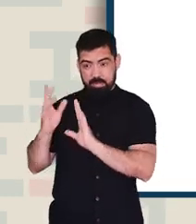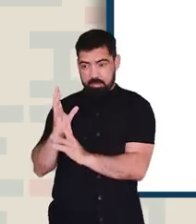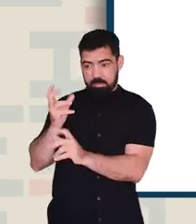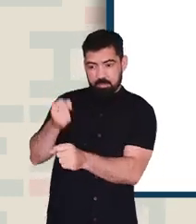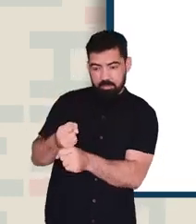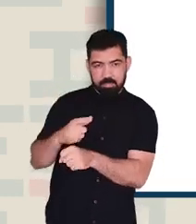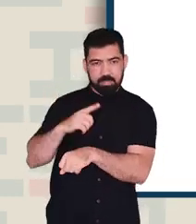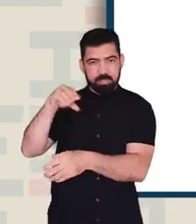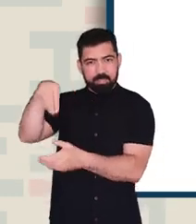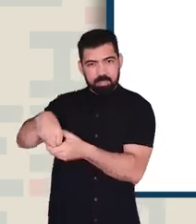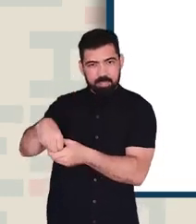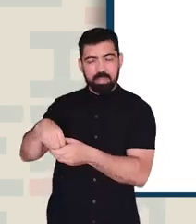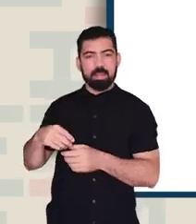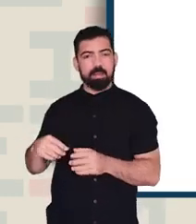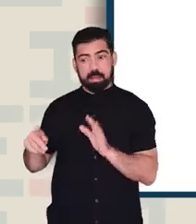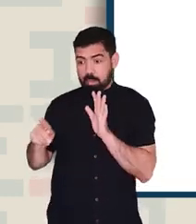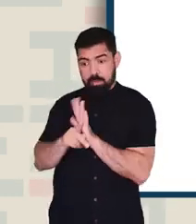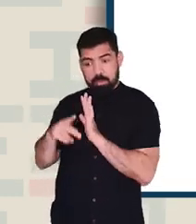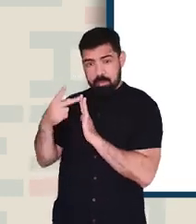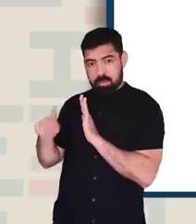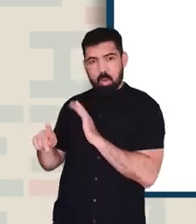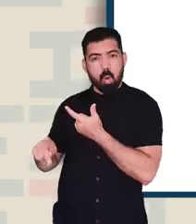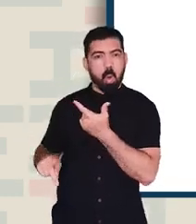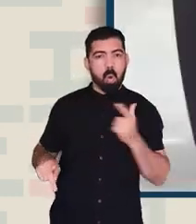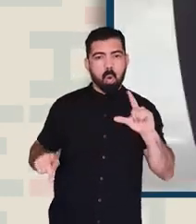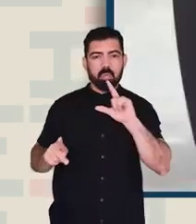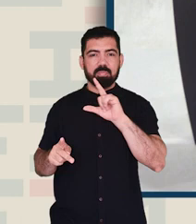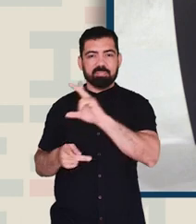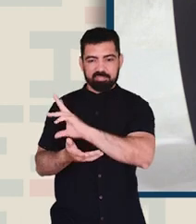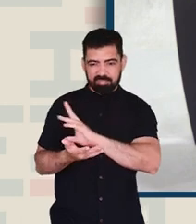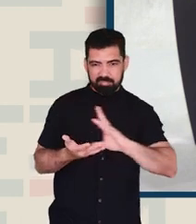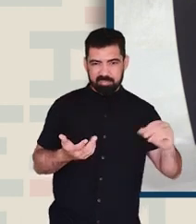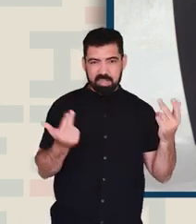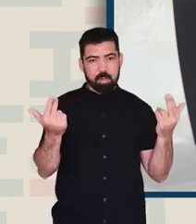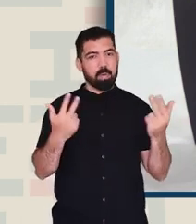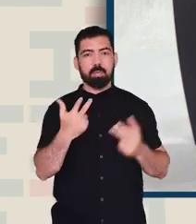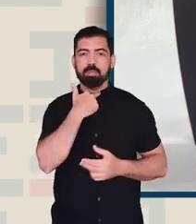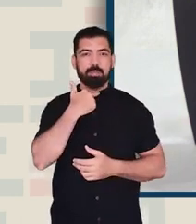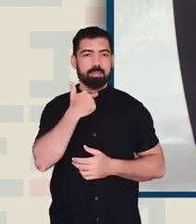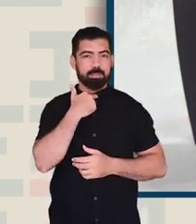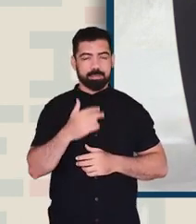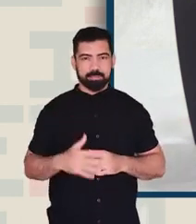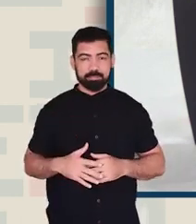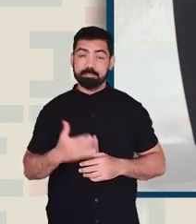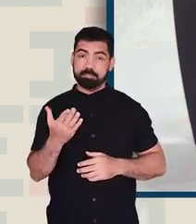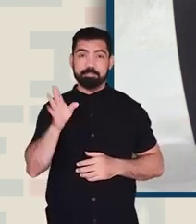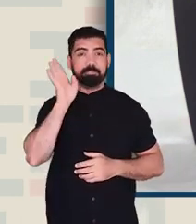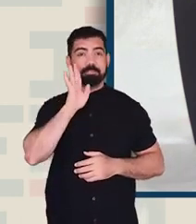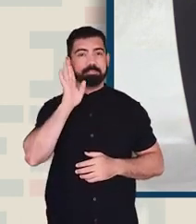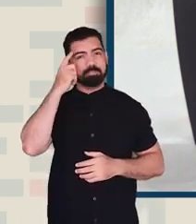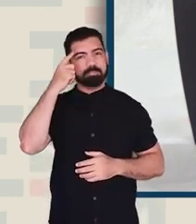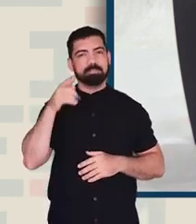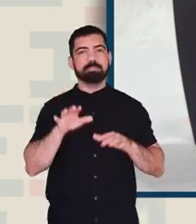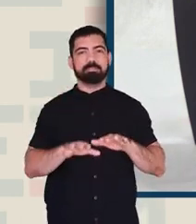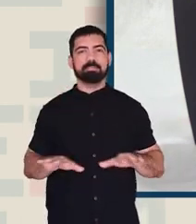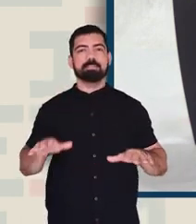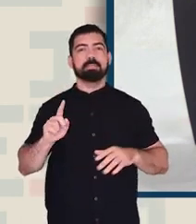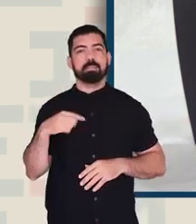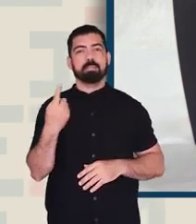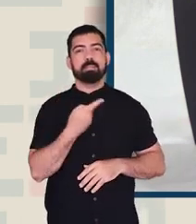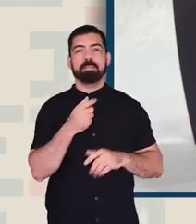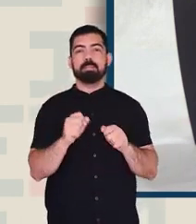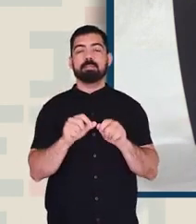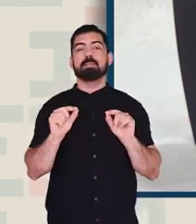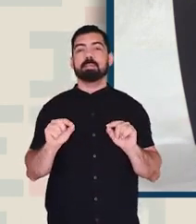soma a soma da quantidade de parciais que cada som vai ter. Tá certo? Isso é interessante pensar quando a